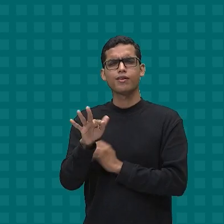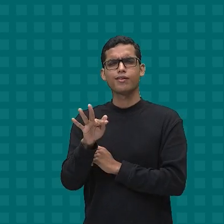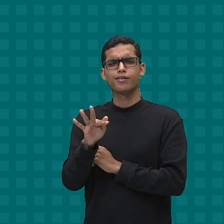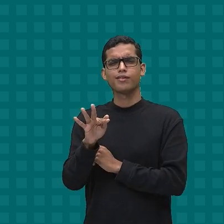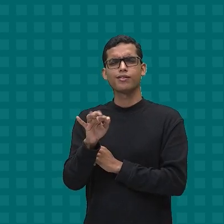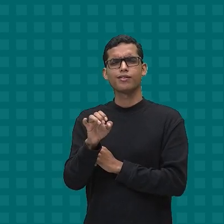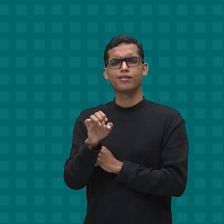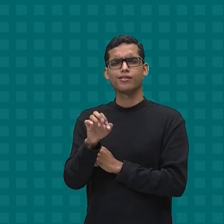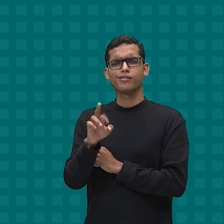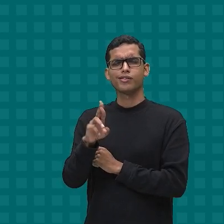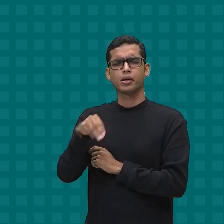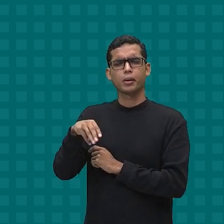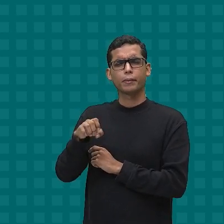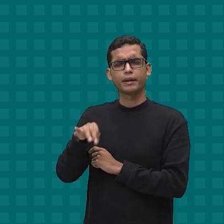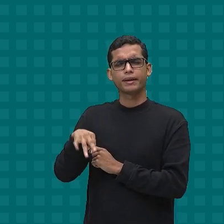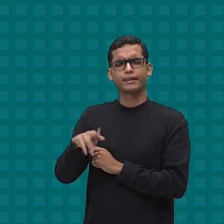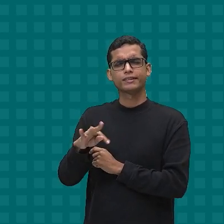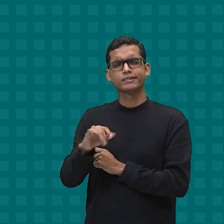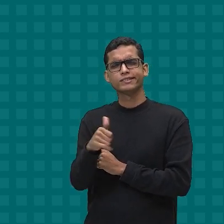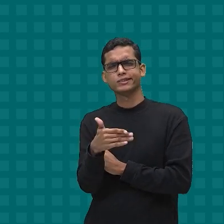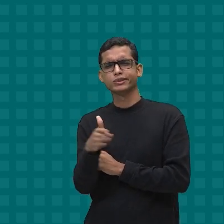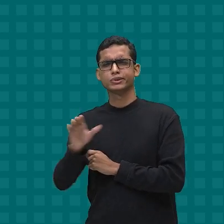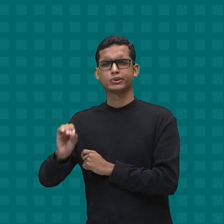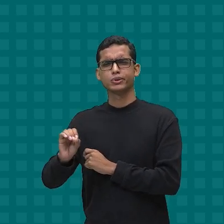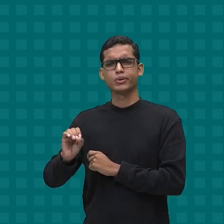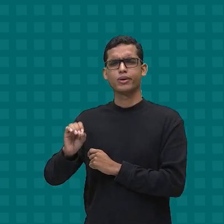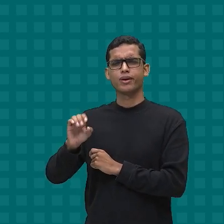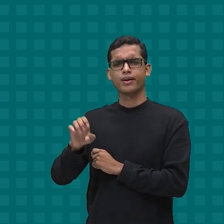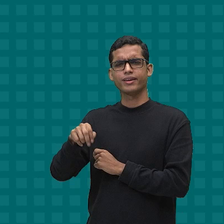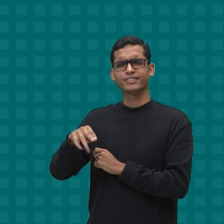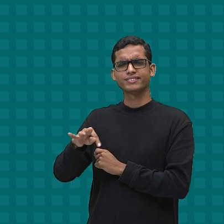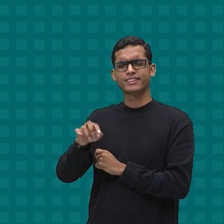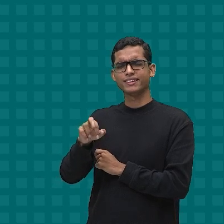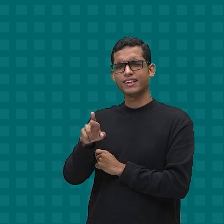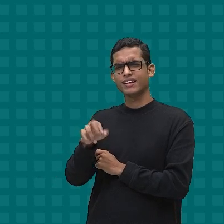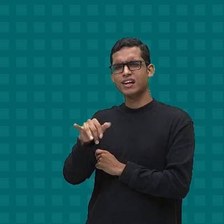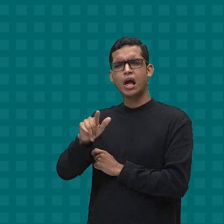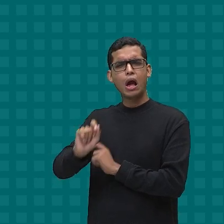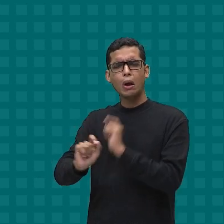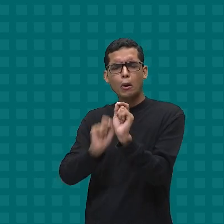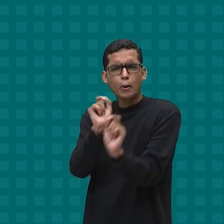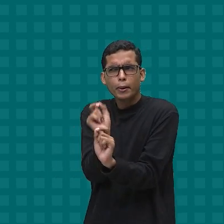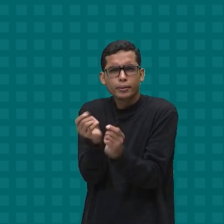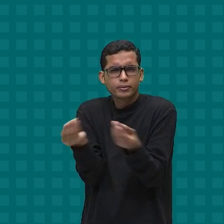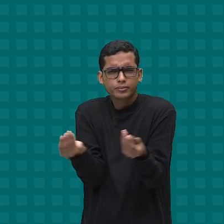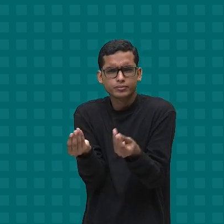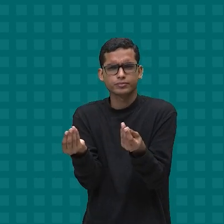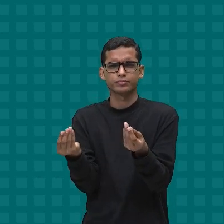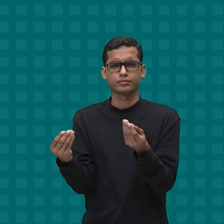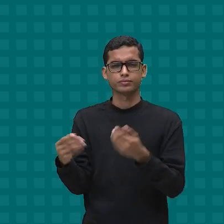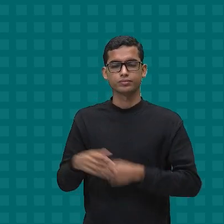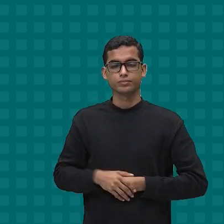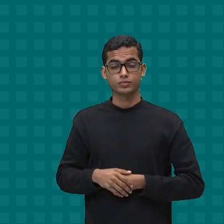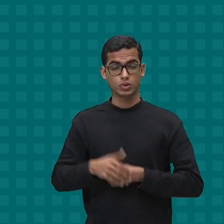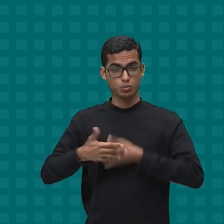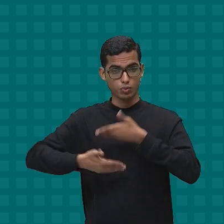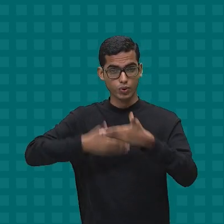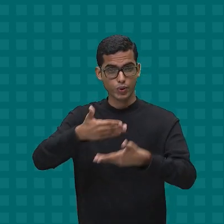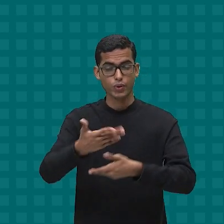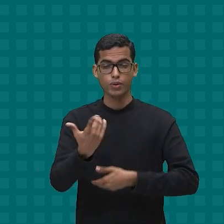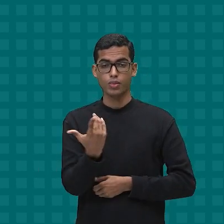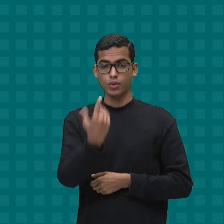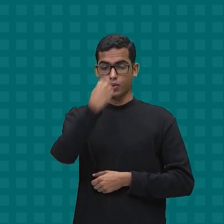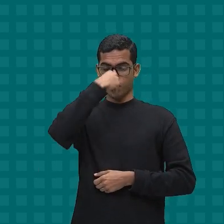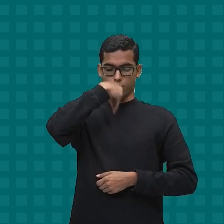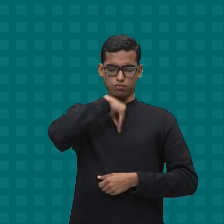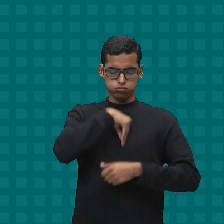o que é isso? Gente, isso aí é um processo digestivo natural que ocorre